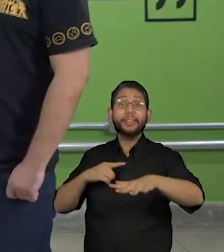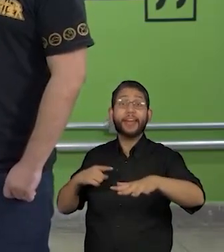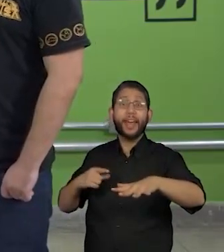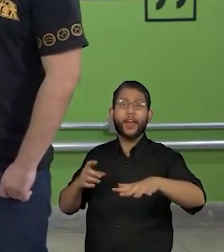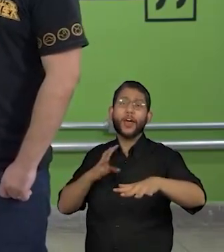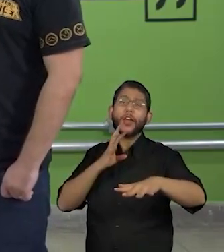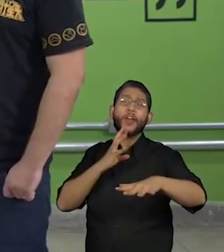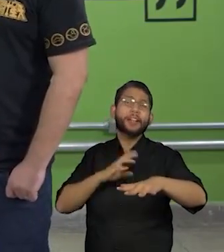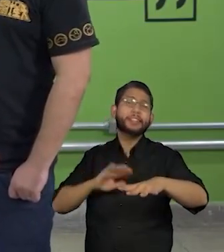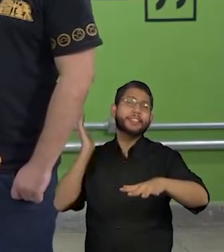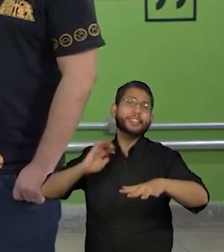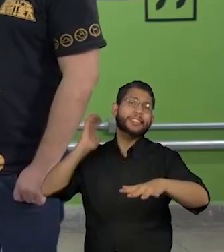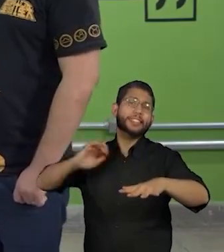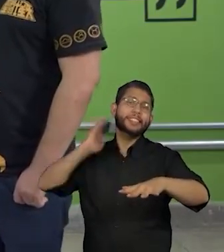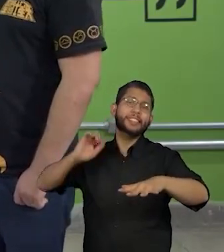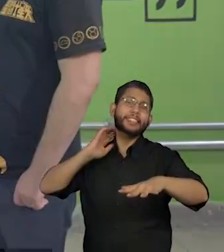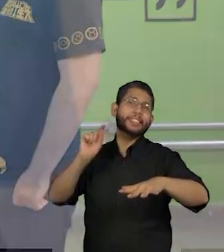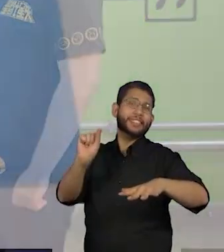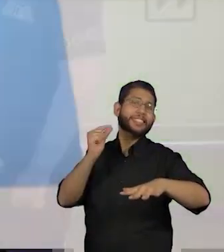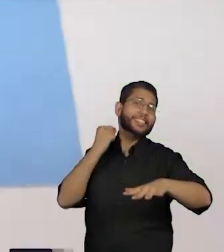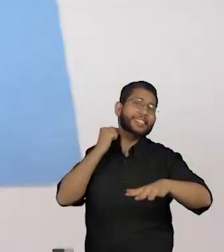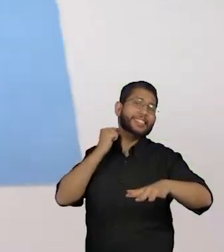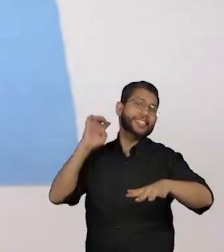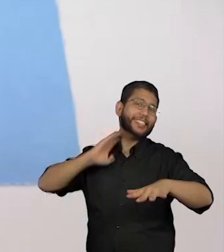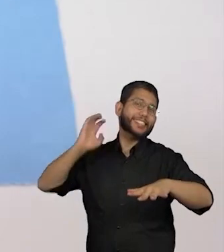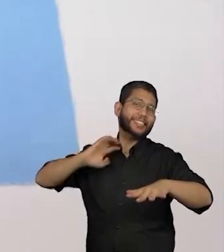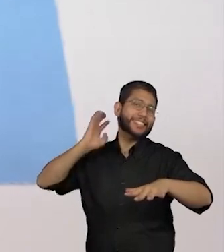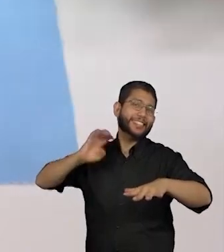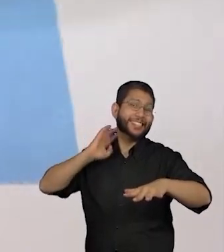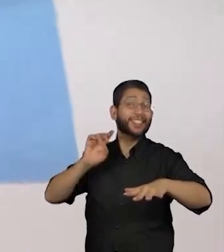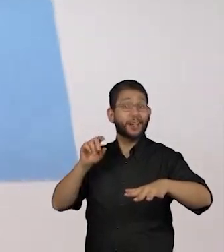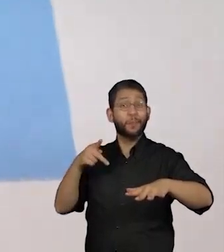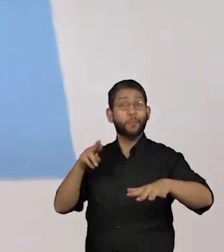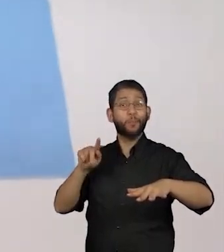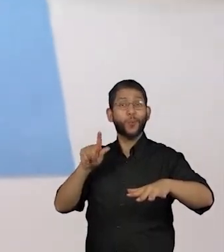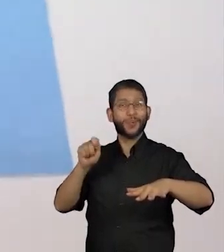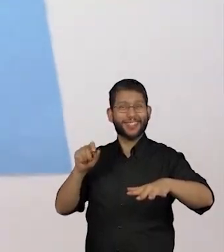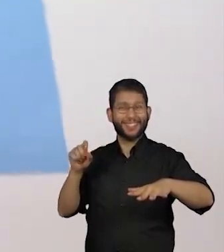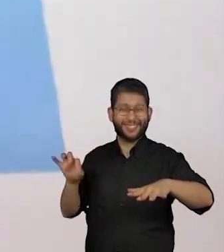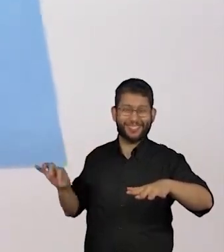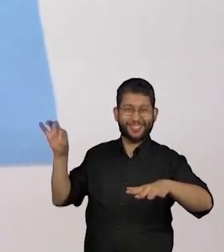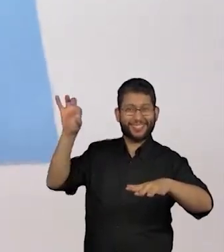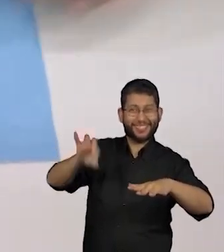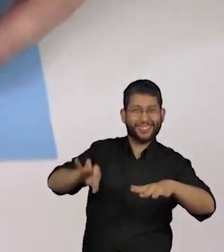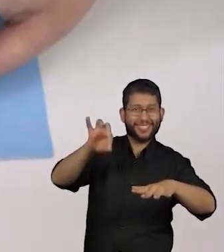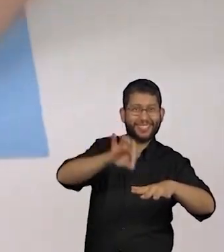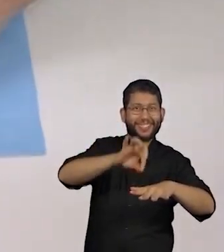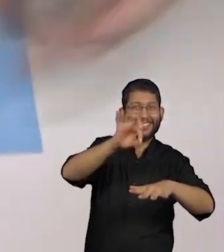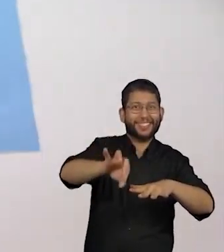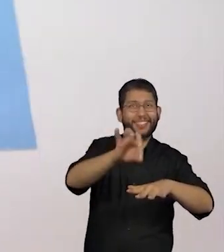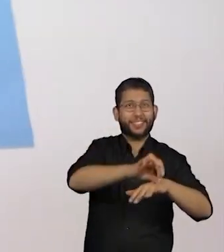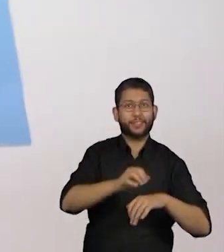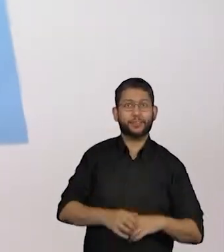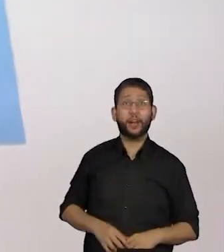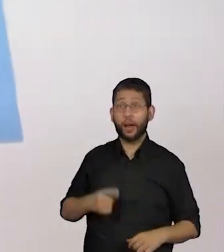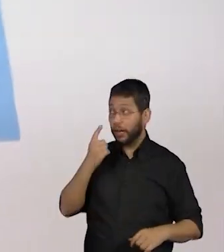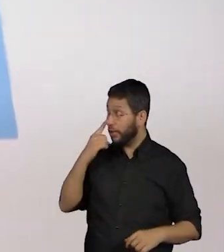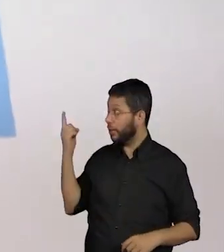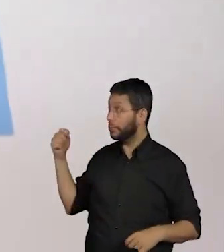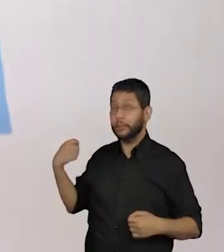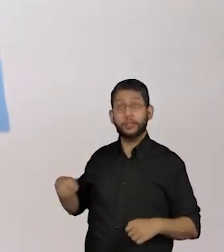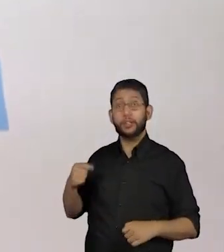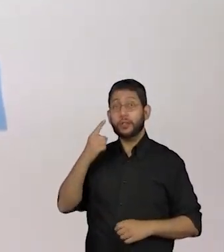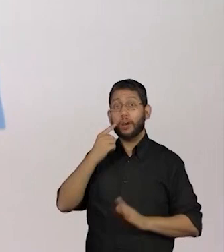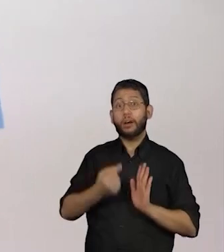gente precisa fazer uma linha horizontal, né? Então é como se fosse um jogo da velha, em que você tem que fazer uma linha,